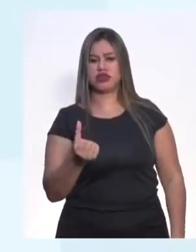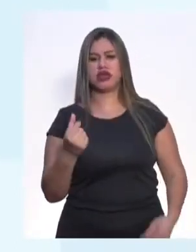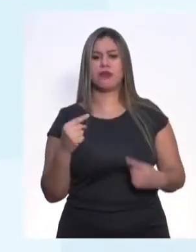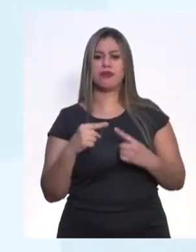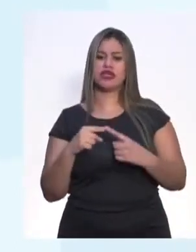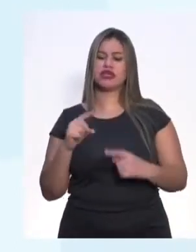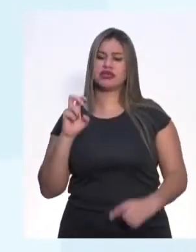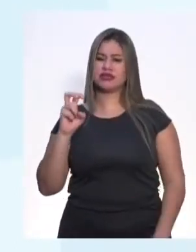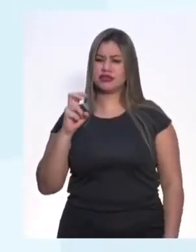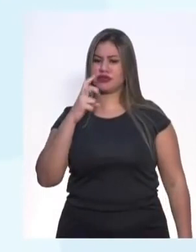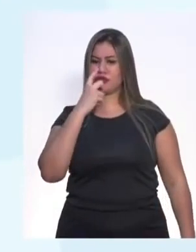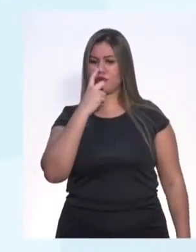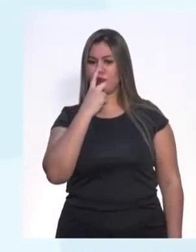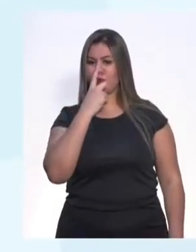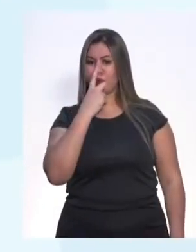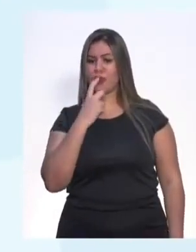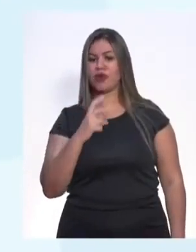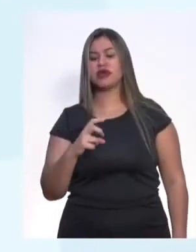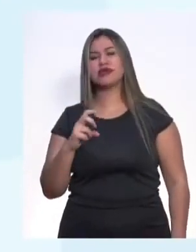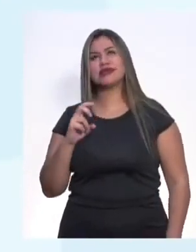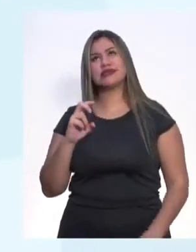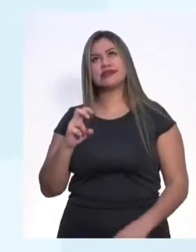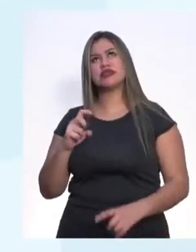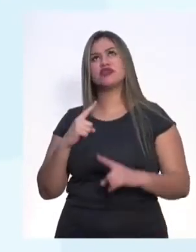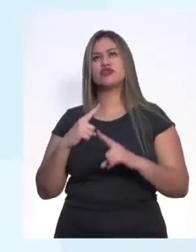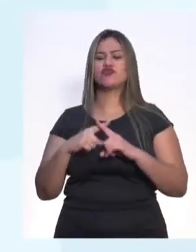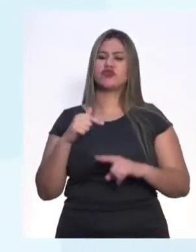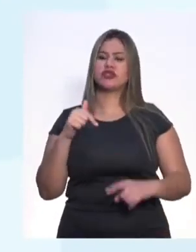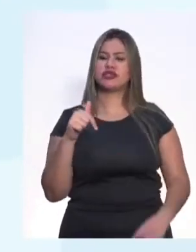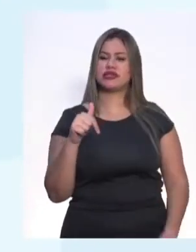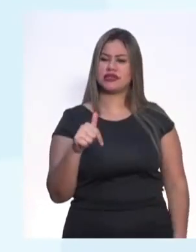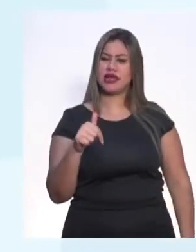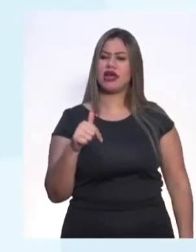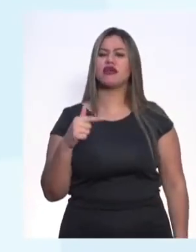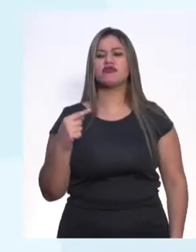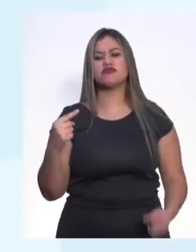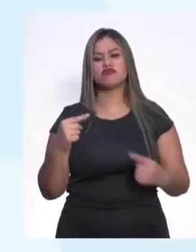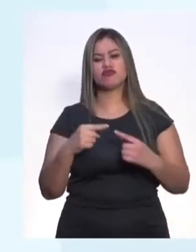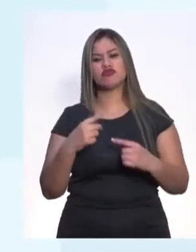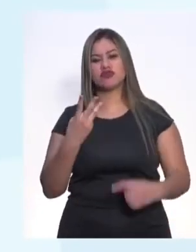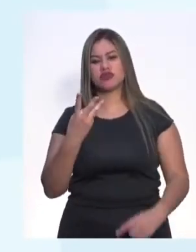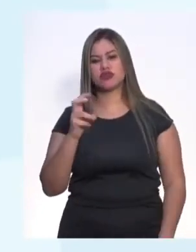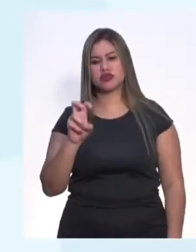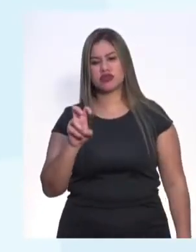aqui. Tabuada do 5 para dar 36, 5 vezes 7 dá 35.